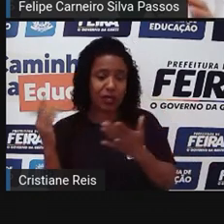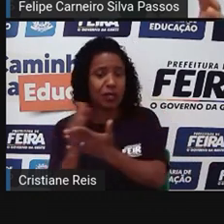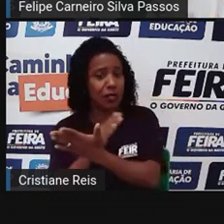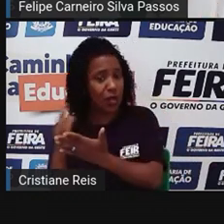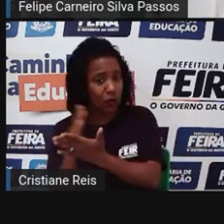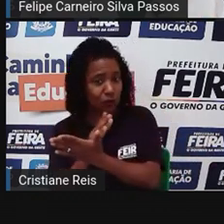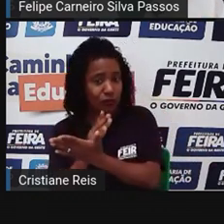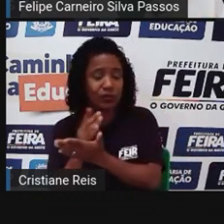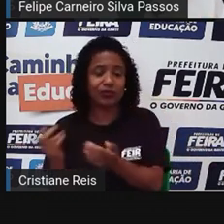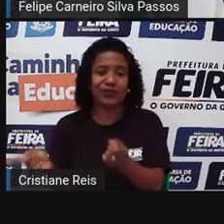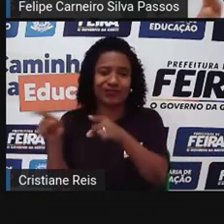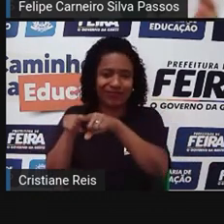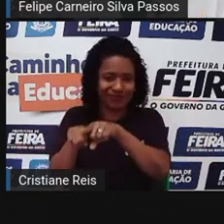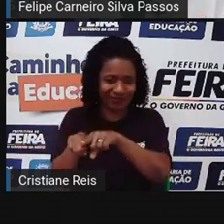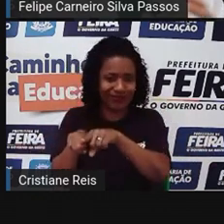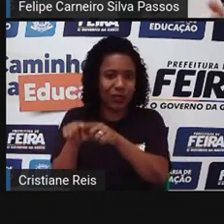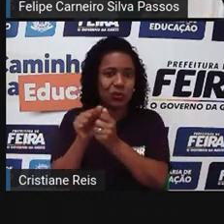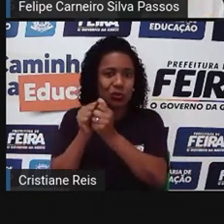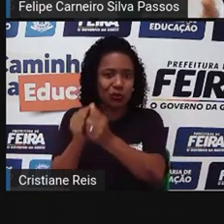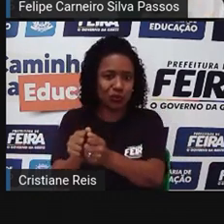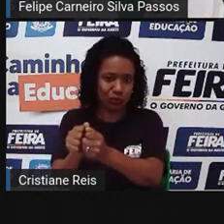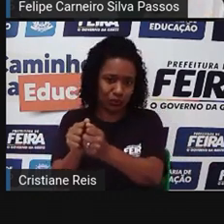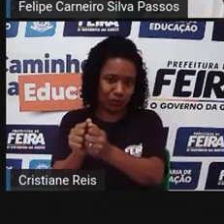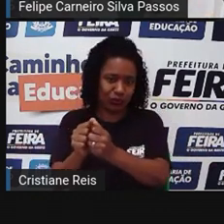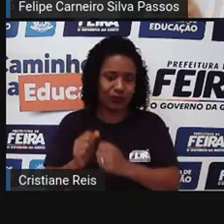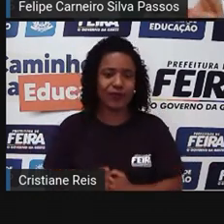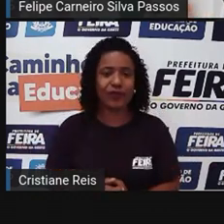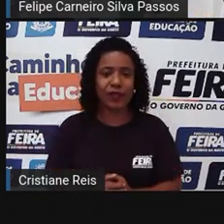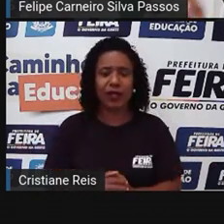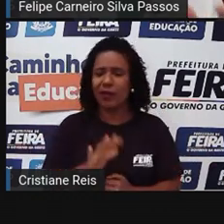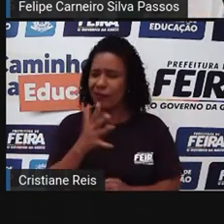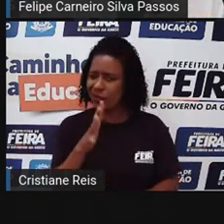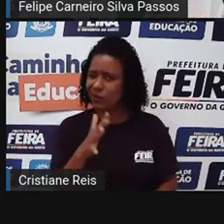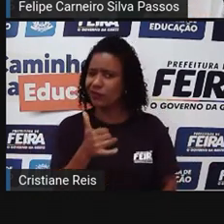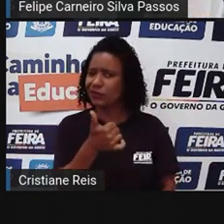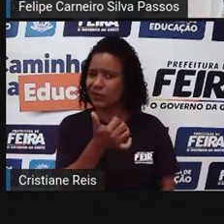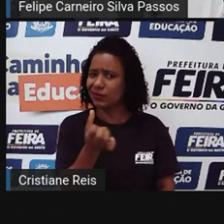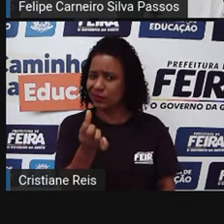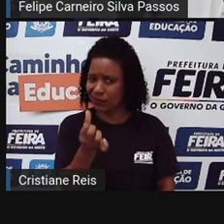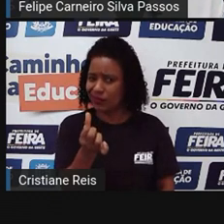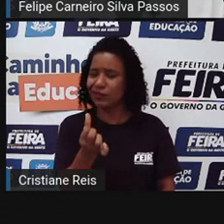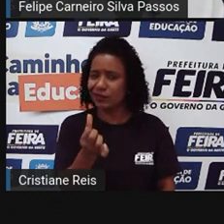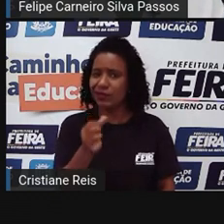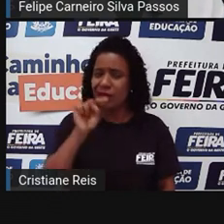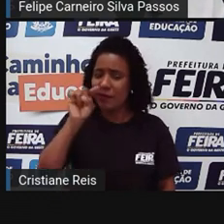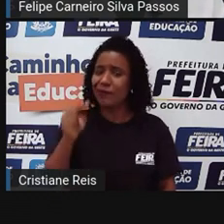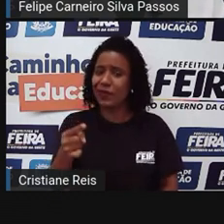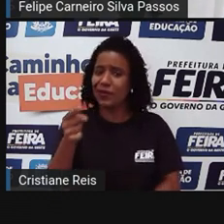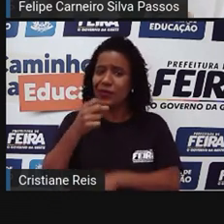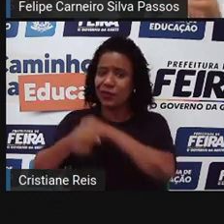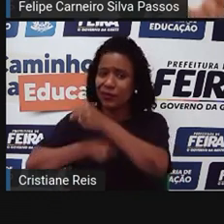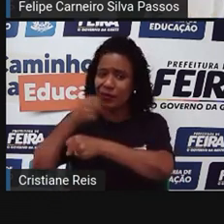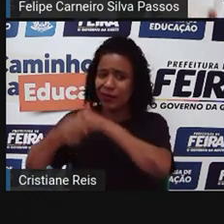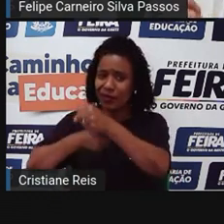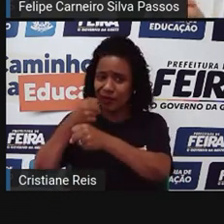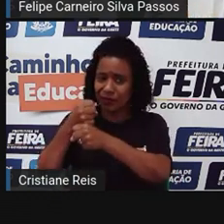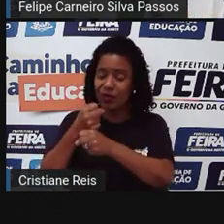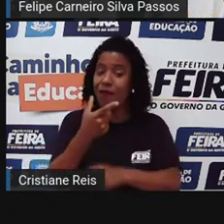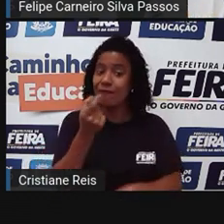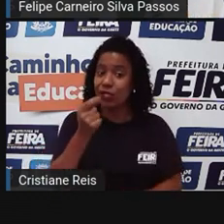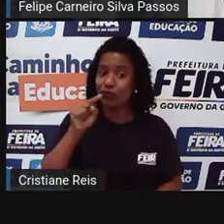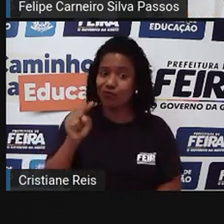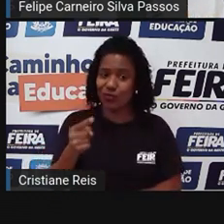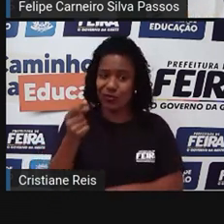aí, cerca de 16, 20 mil anos, tem algumas divergências aí nesse sentido, cerca de 20 mil